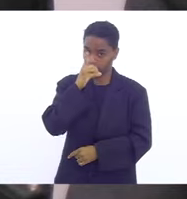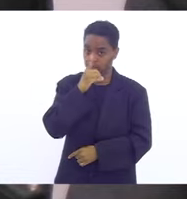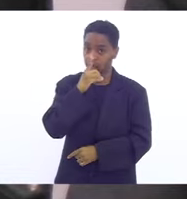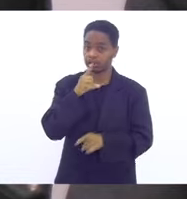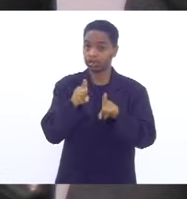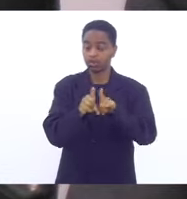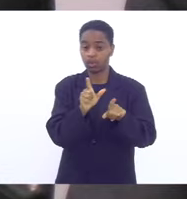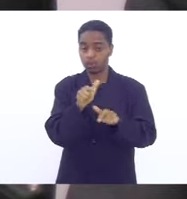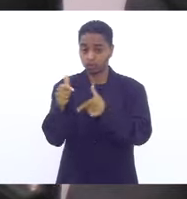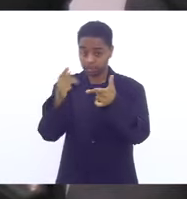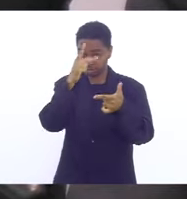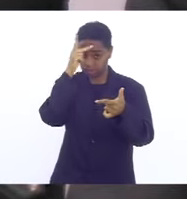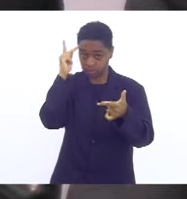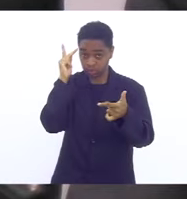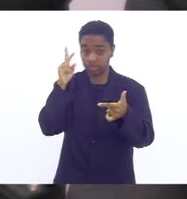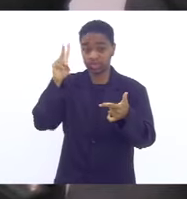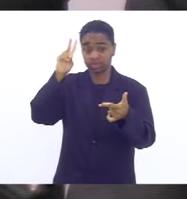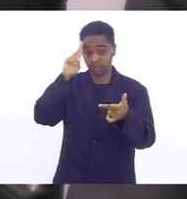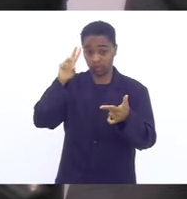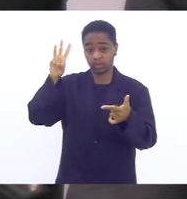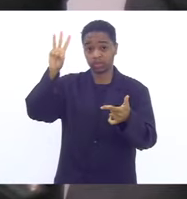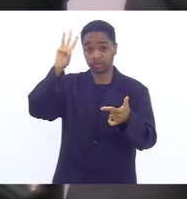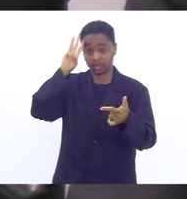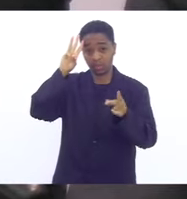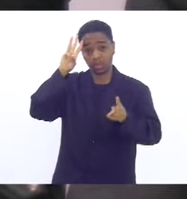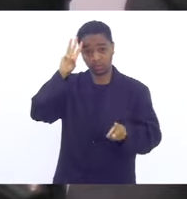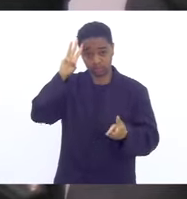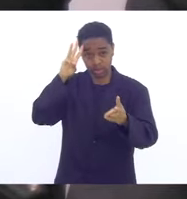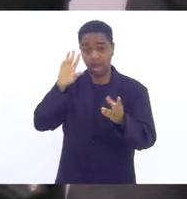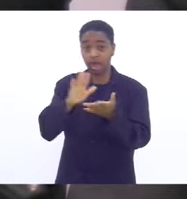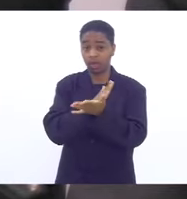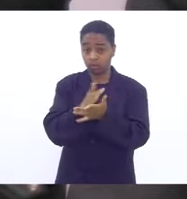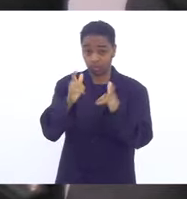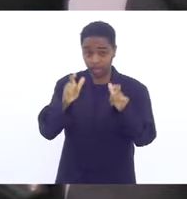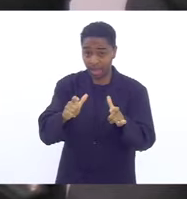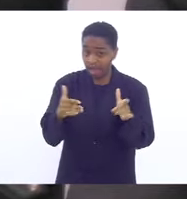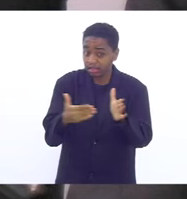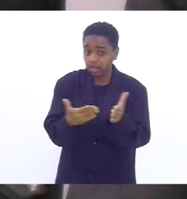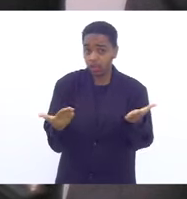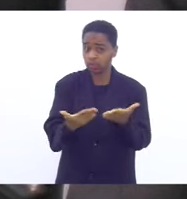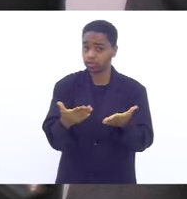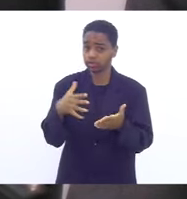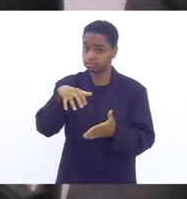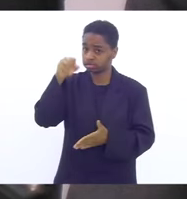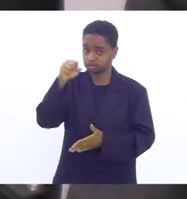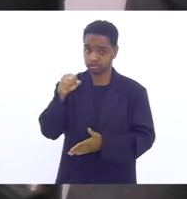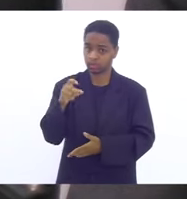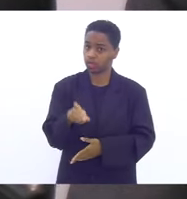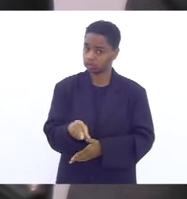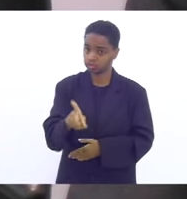outras pessoas, inclusive, tiveram a segunda, terça-feira, e em alguns lugares até hoje ainda está sem energia.